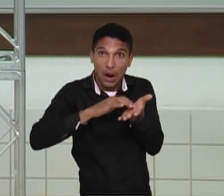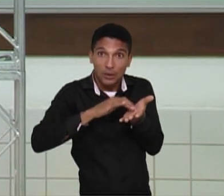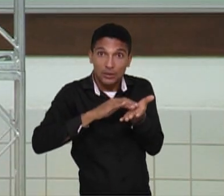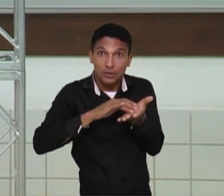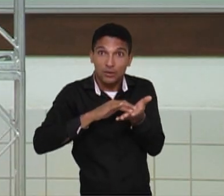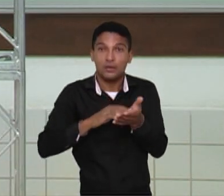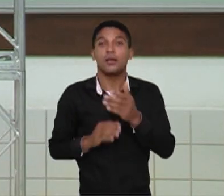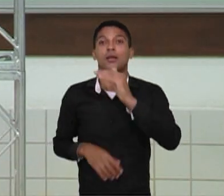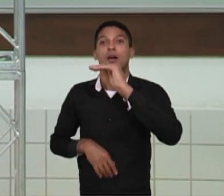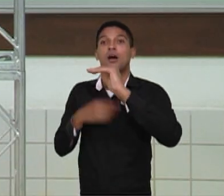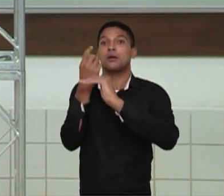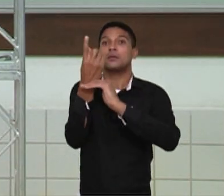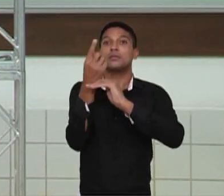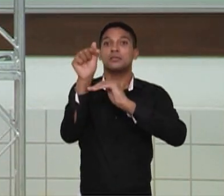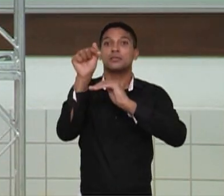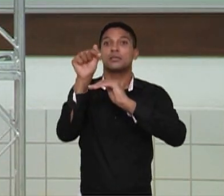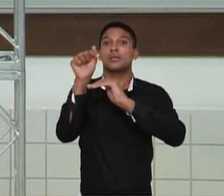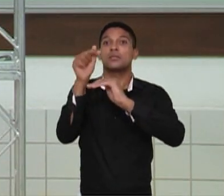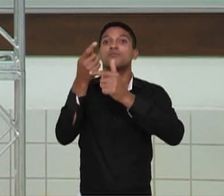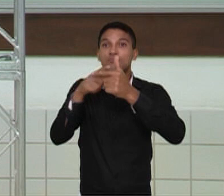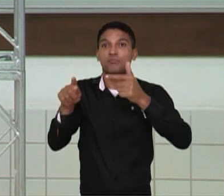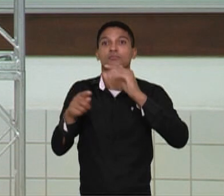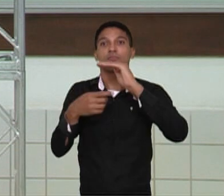por 40, né?